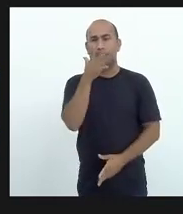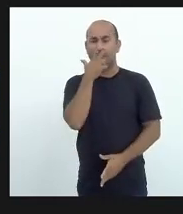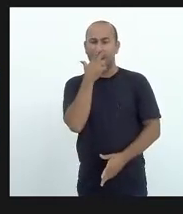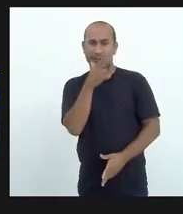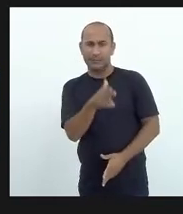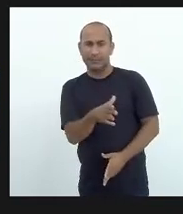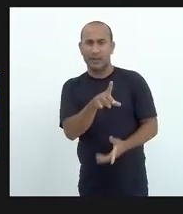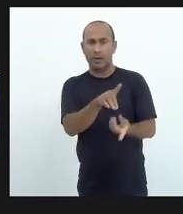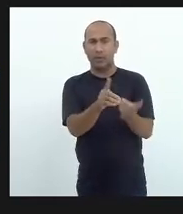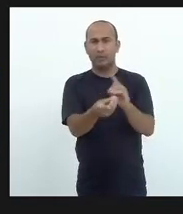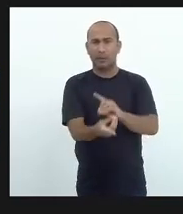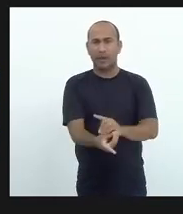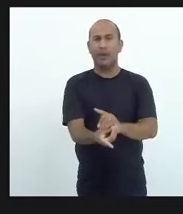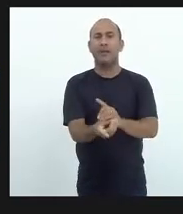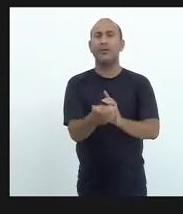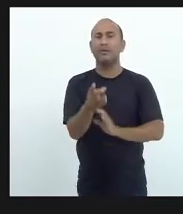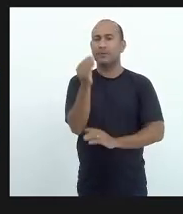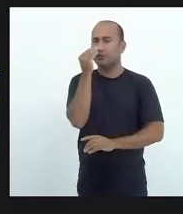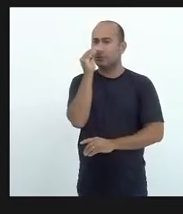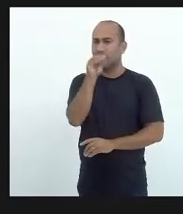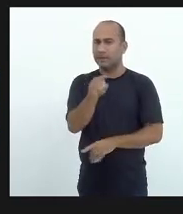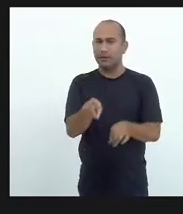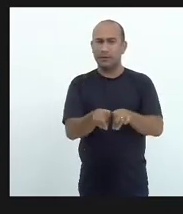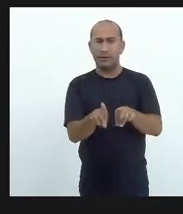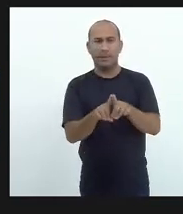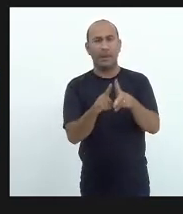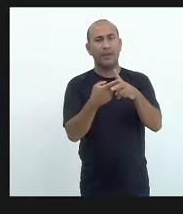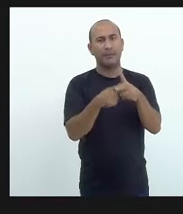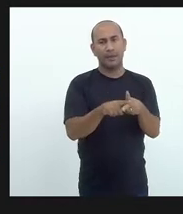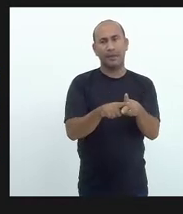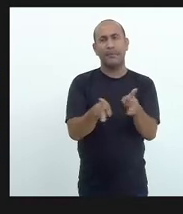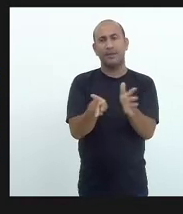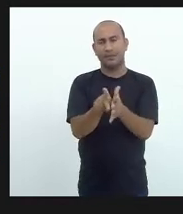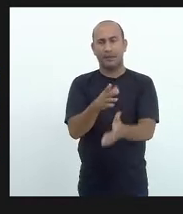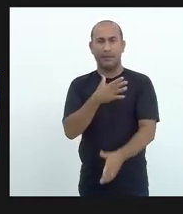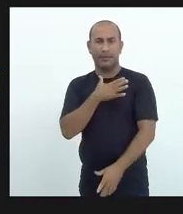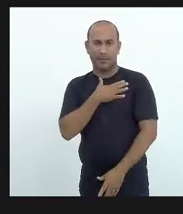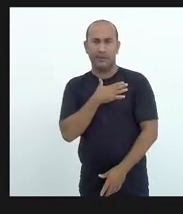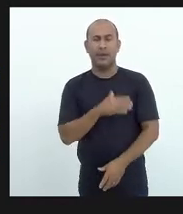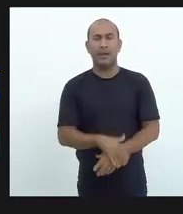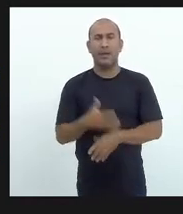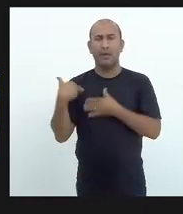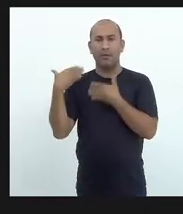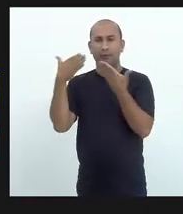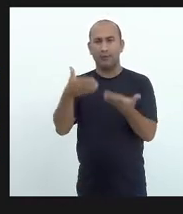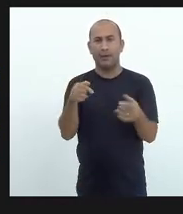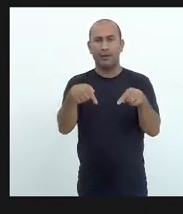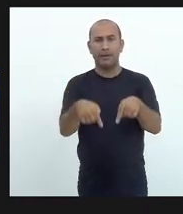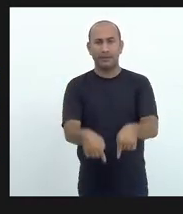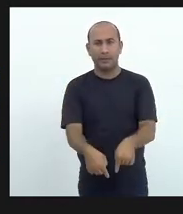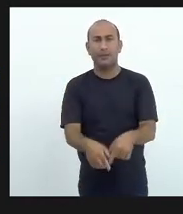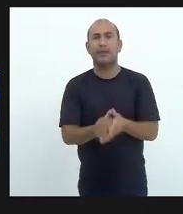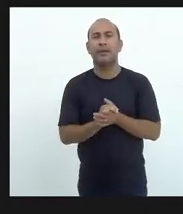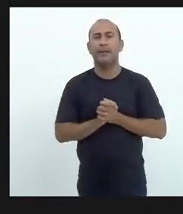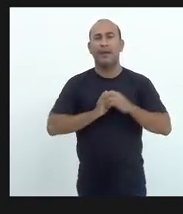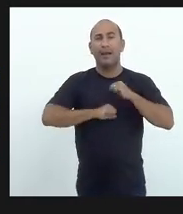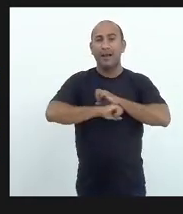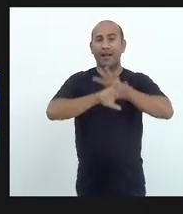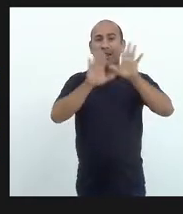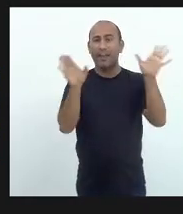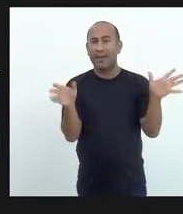contrário, foram rejeitadas as emendas, inclusive de minha autoria, eu venho aqui de forma muito